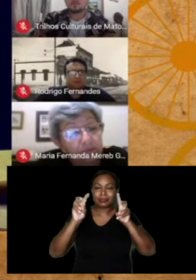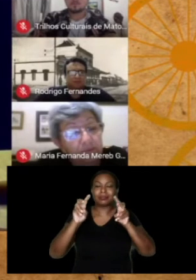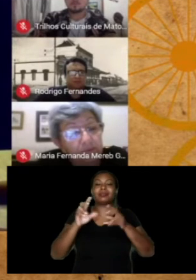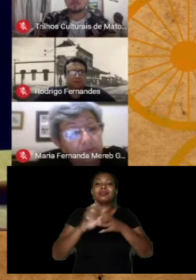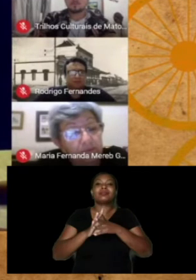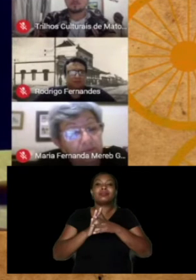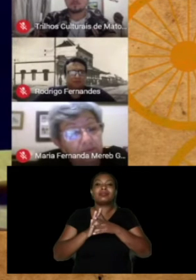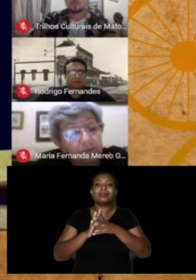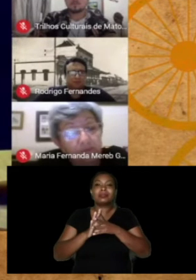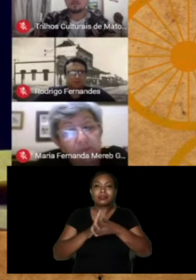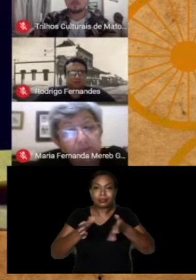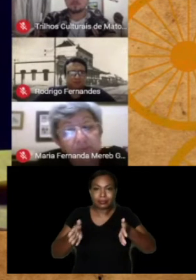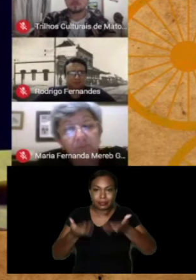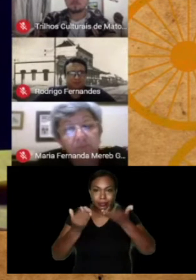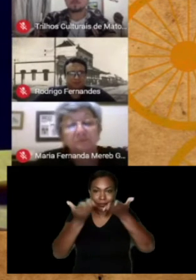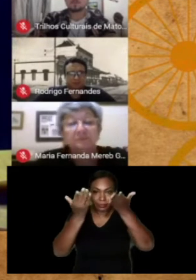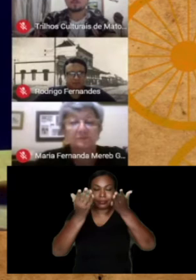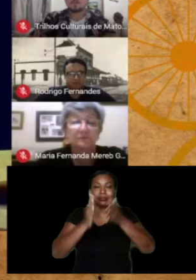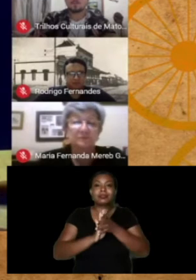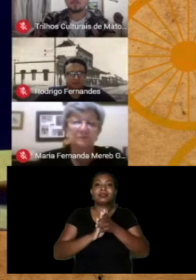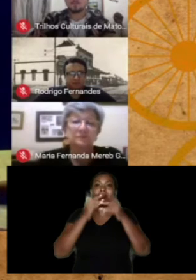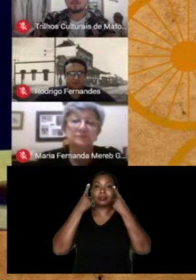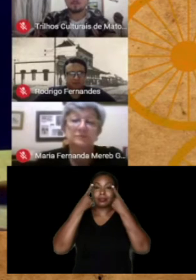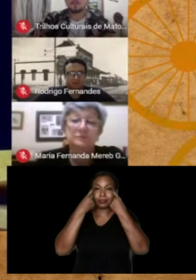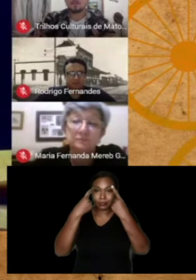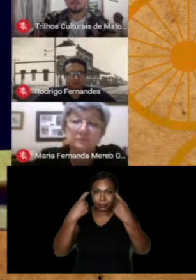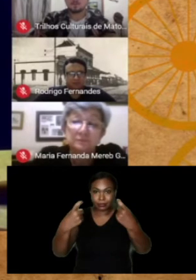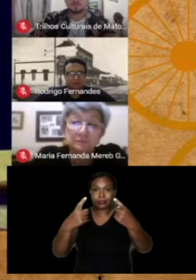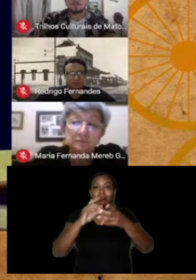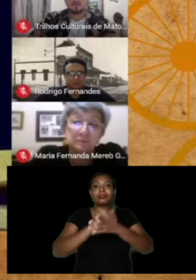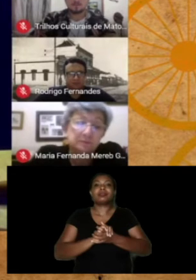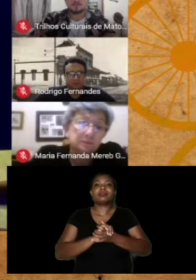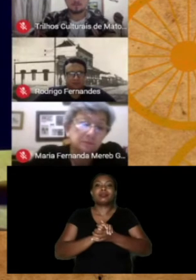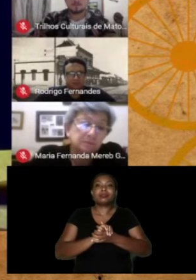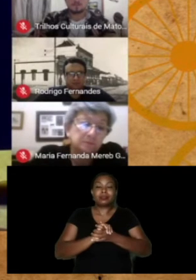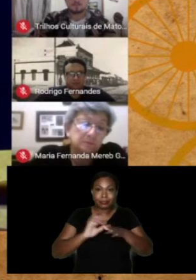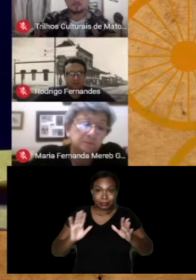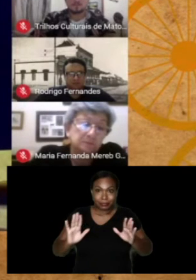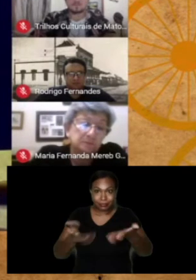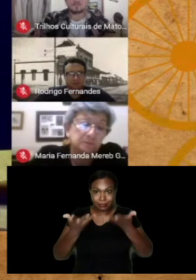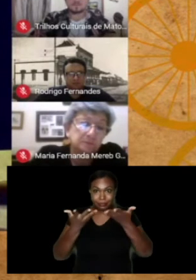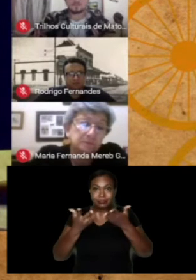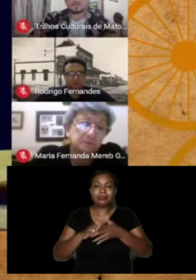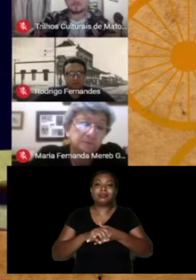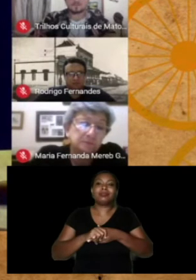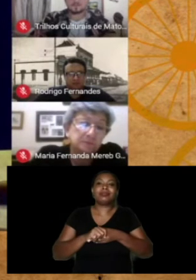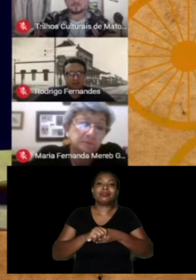muito, que me envolve muito. Eu me empolgo facilmente.